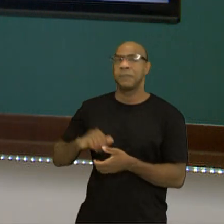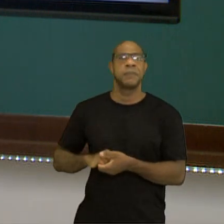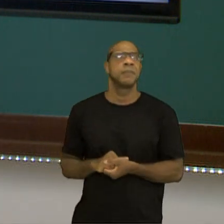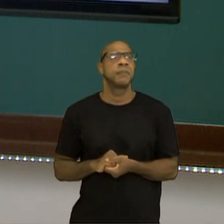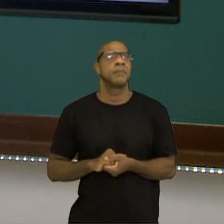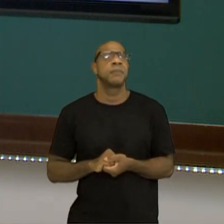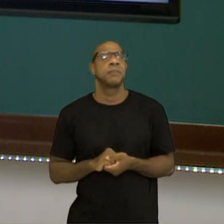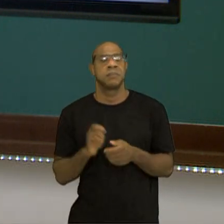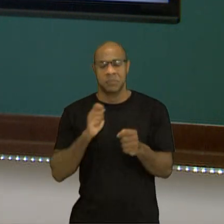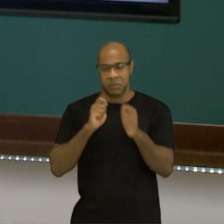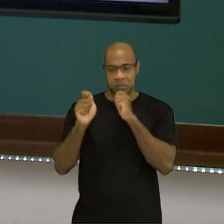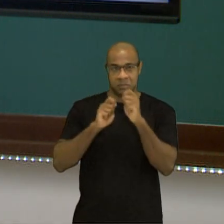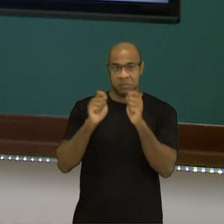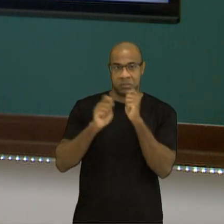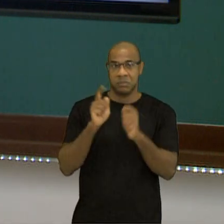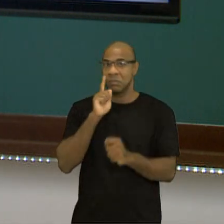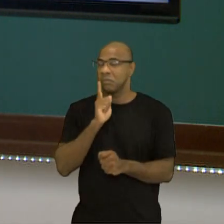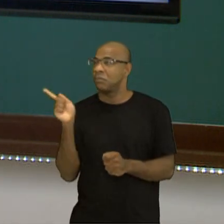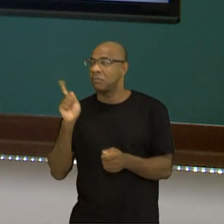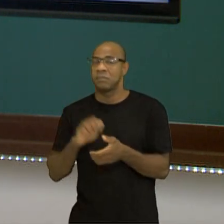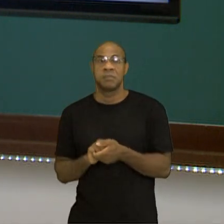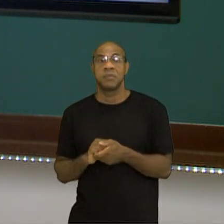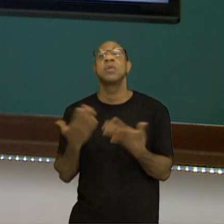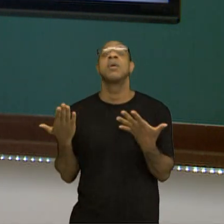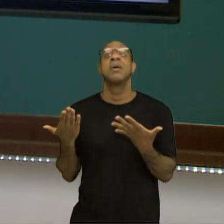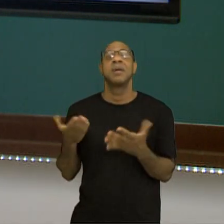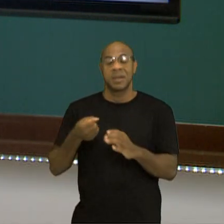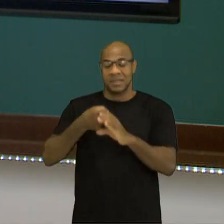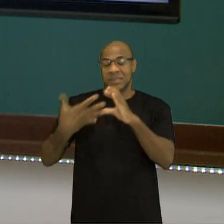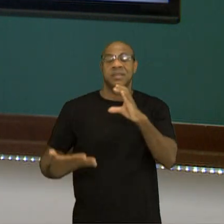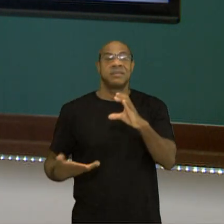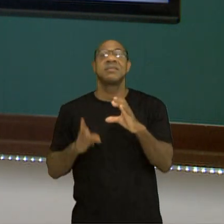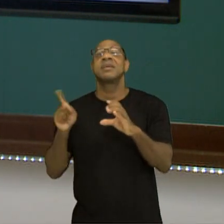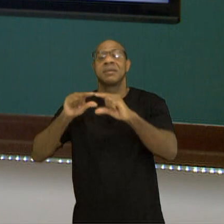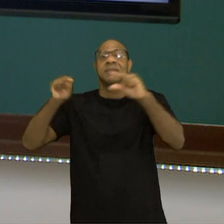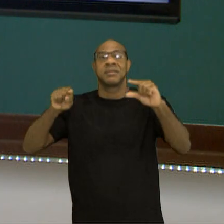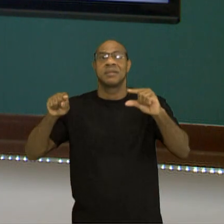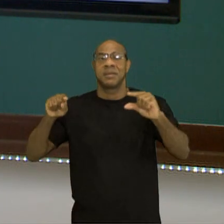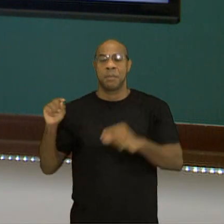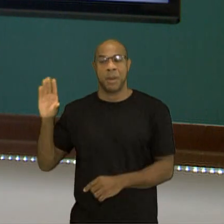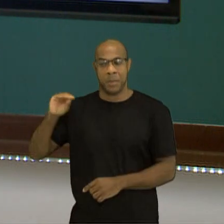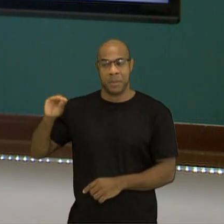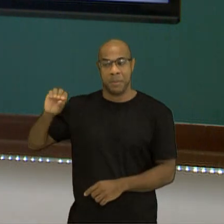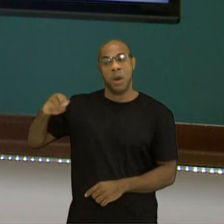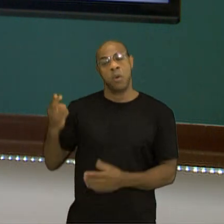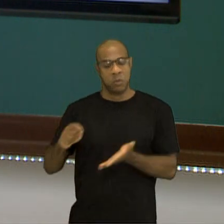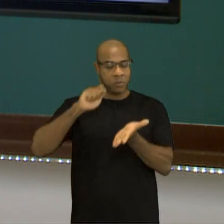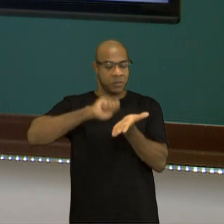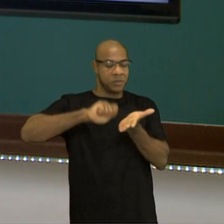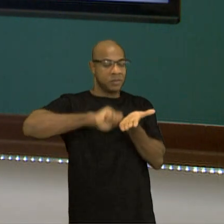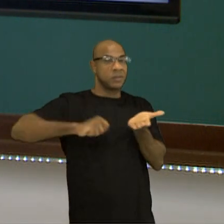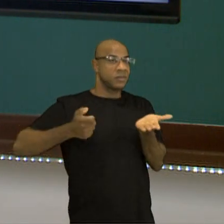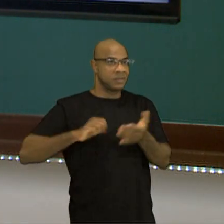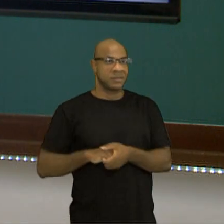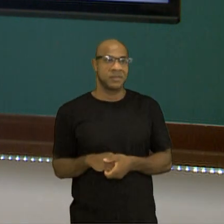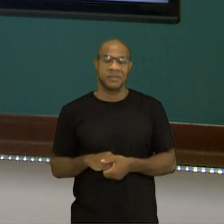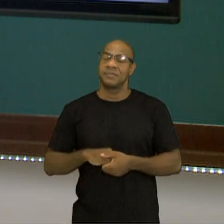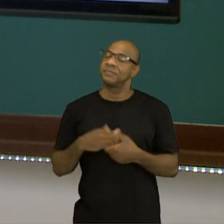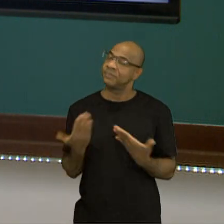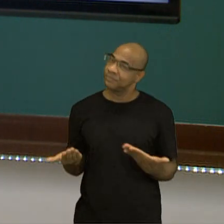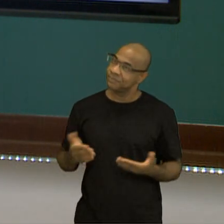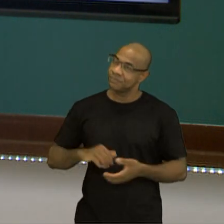de música, né? Comer e dormir. É o que ele colocou lá, né? Ok. Observe esta parte